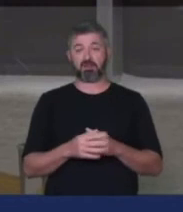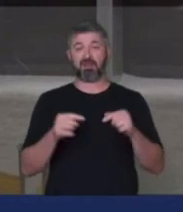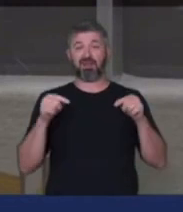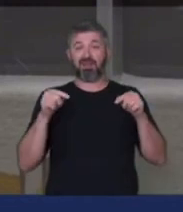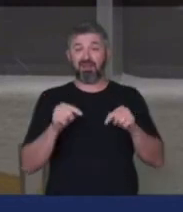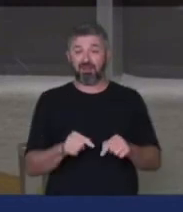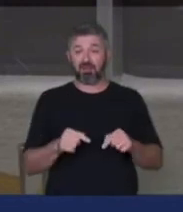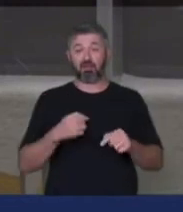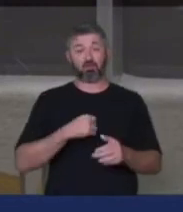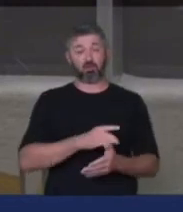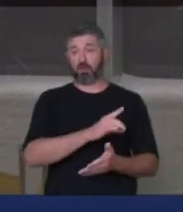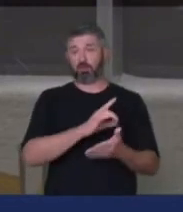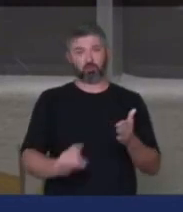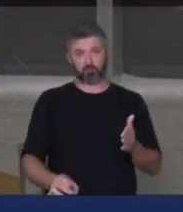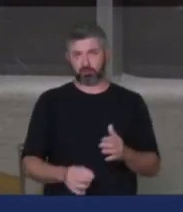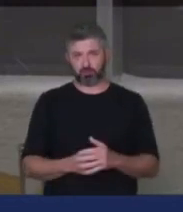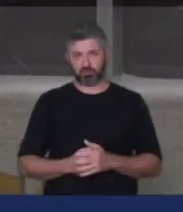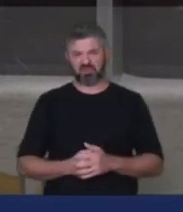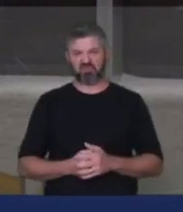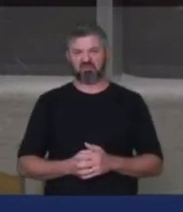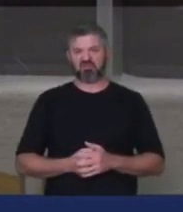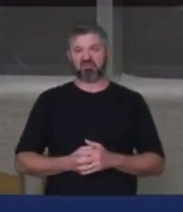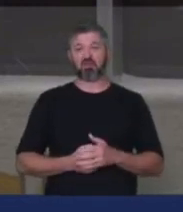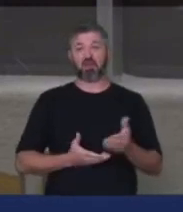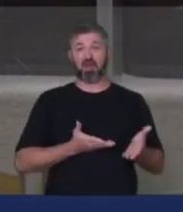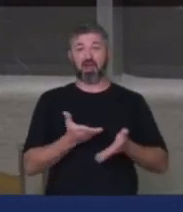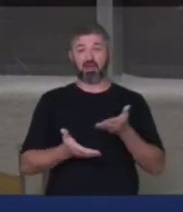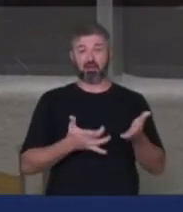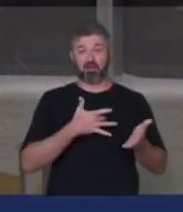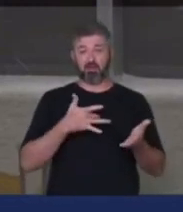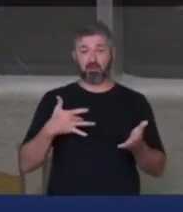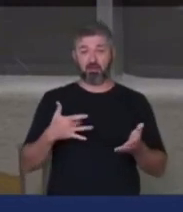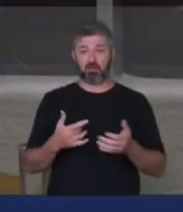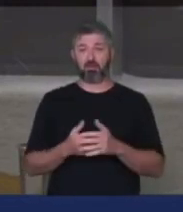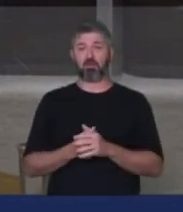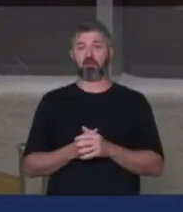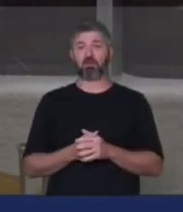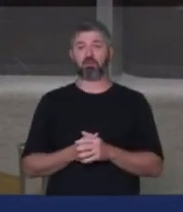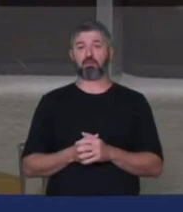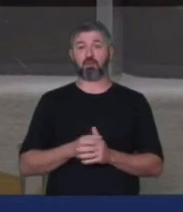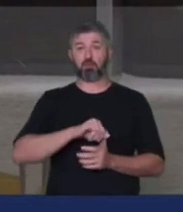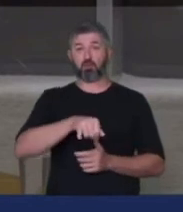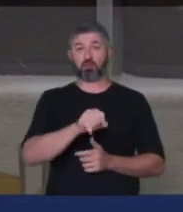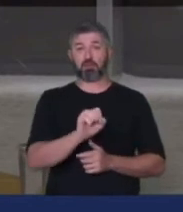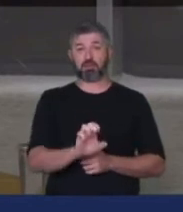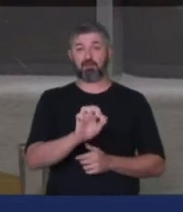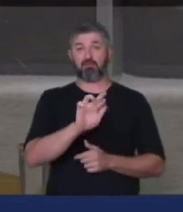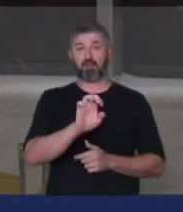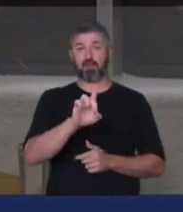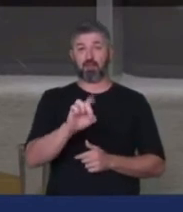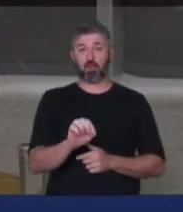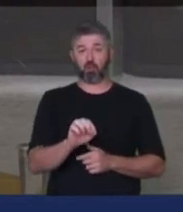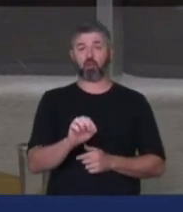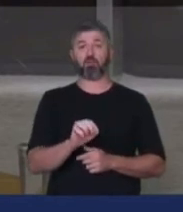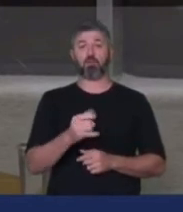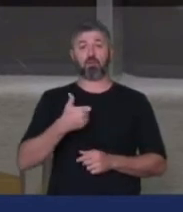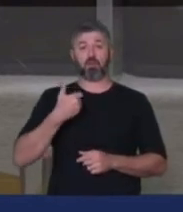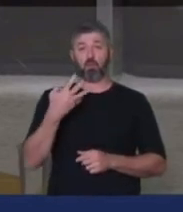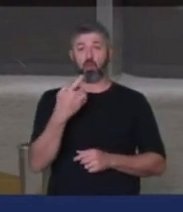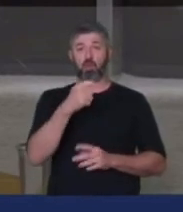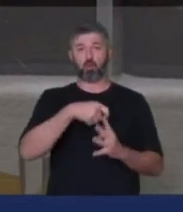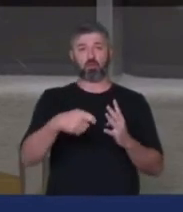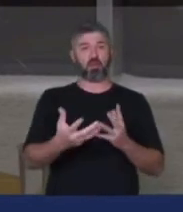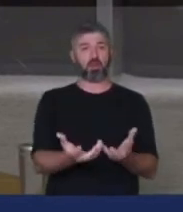eu repudio o atendimento de saúde que o José Fernando, de apenas 4 meses, não